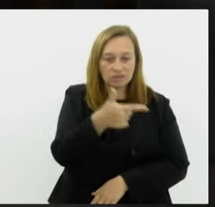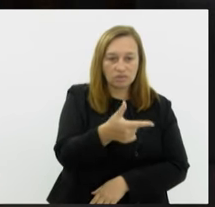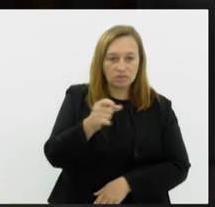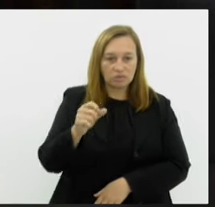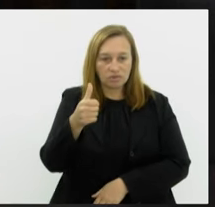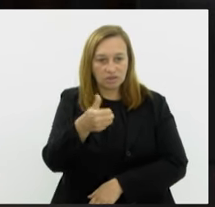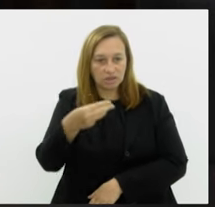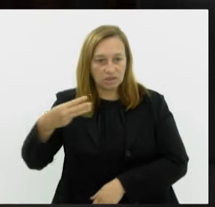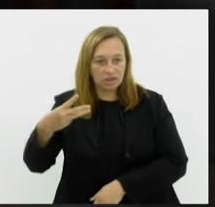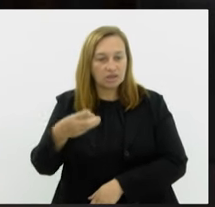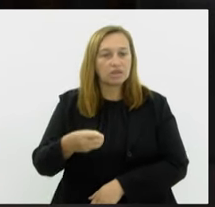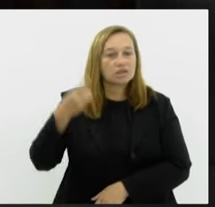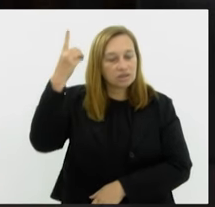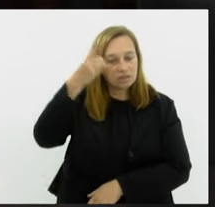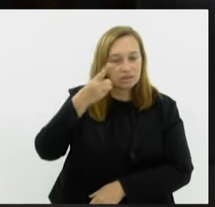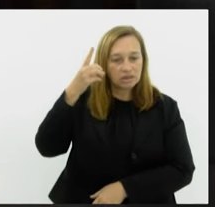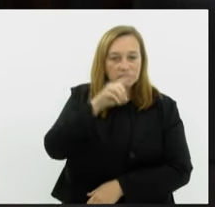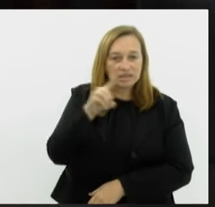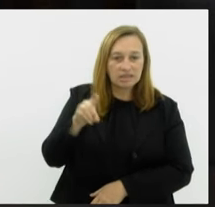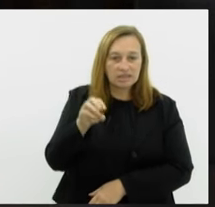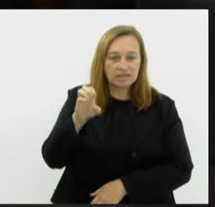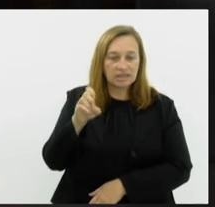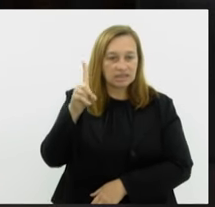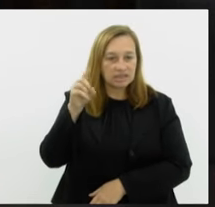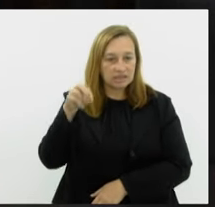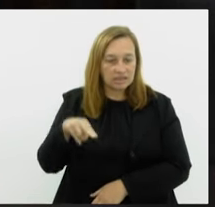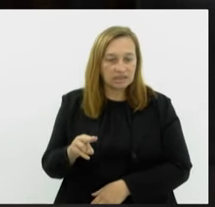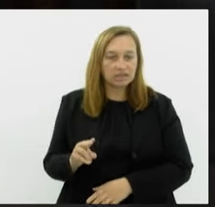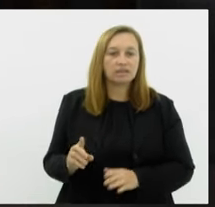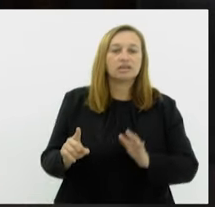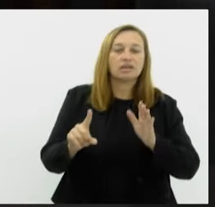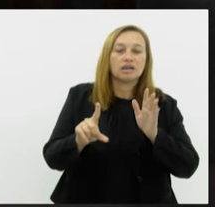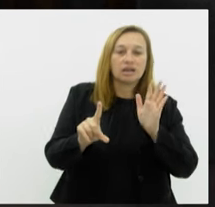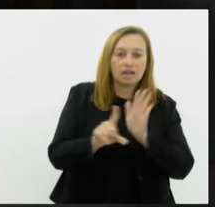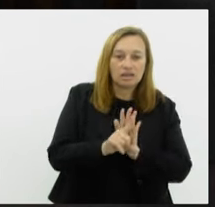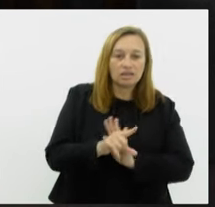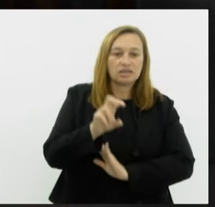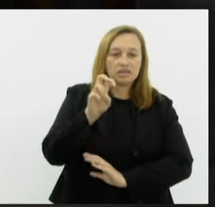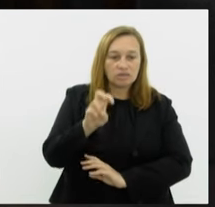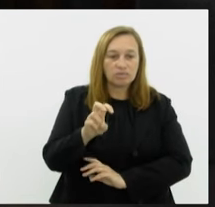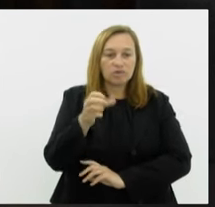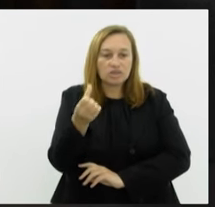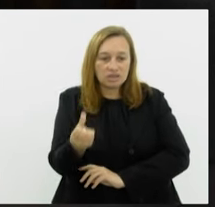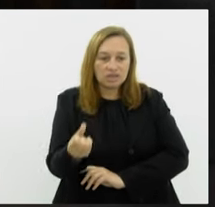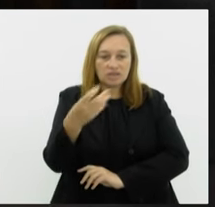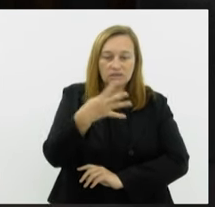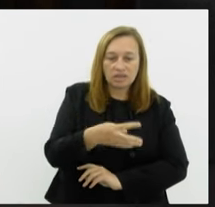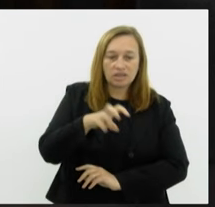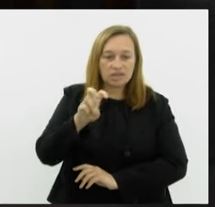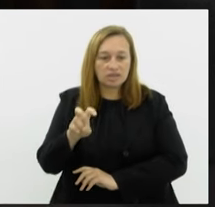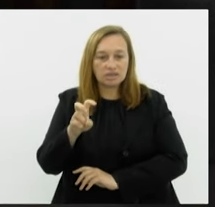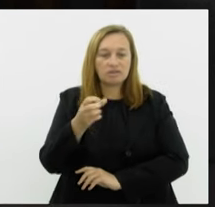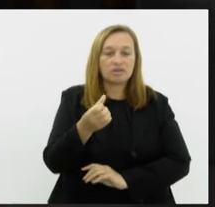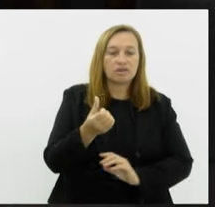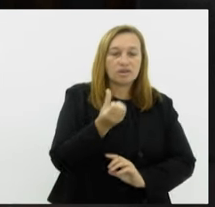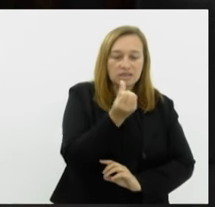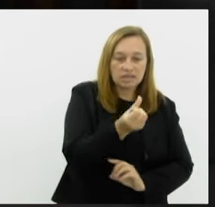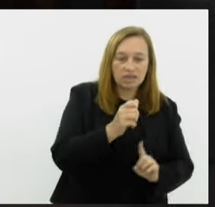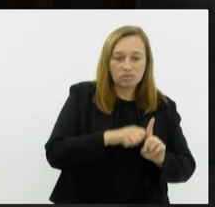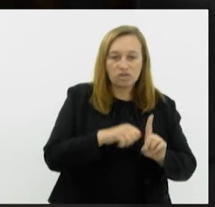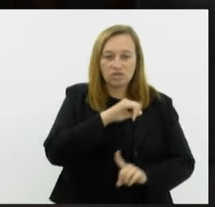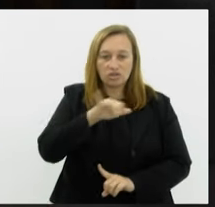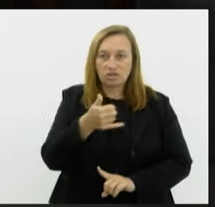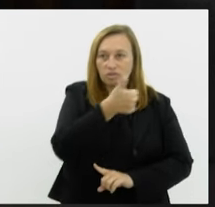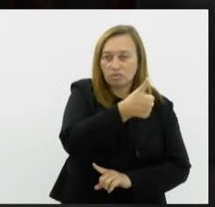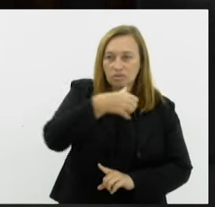975/2023, de autoria da deputada Zeidan, que altera a lei número 5.645, de 6 de janeiro de 2010, incluindo